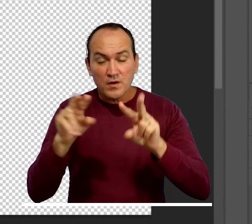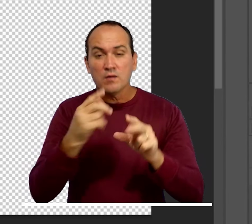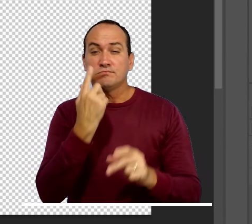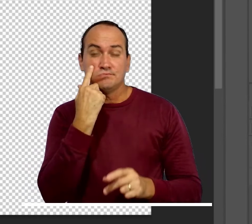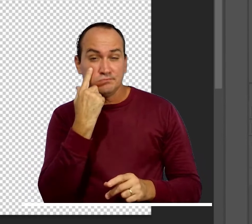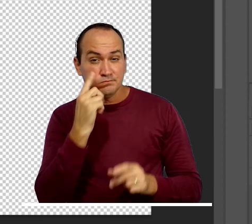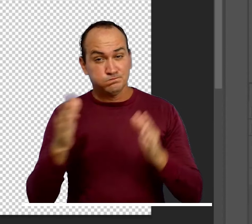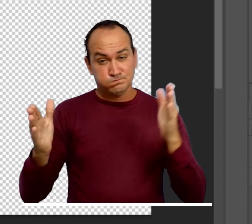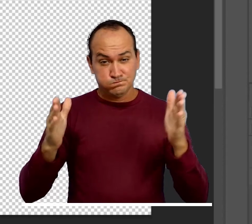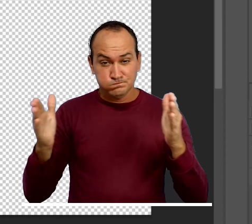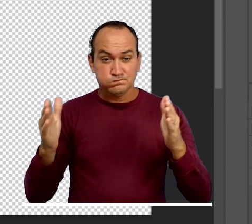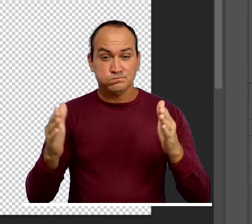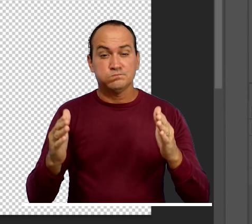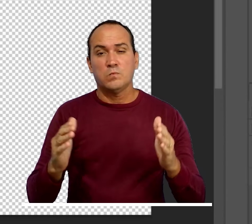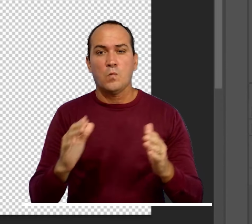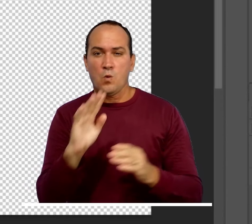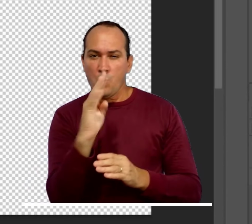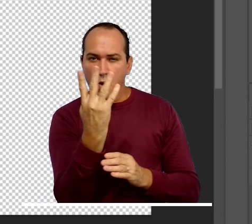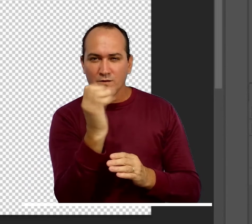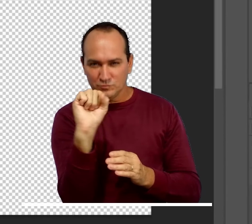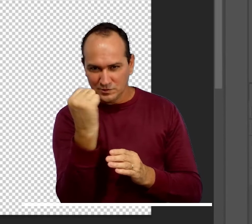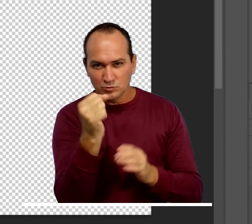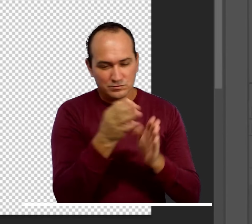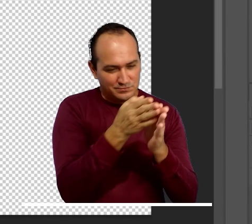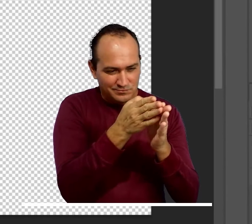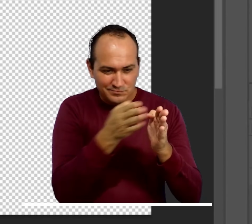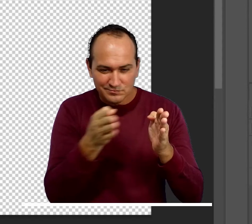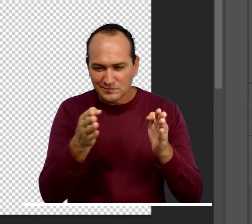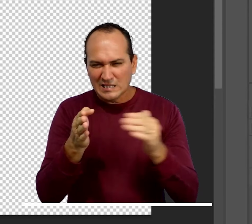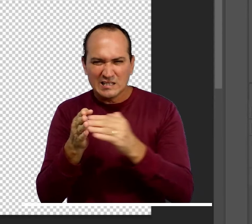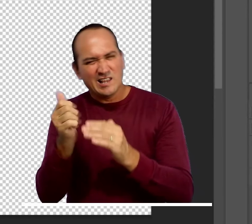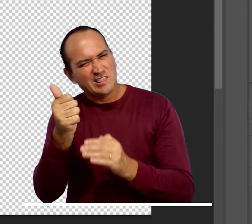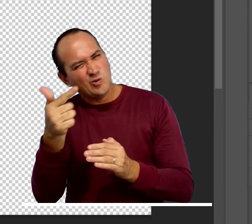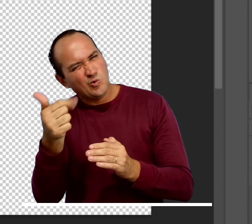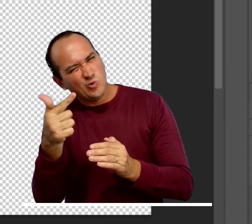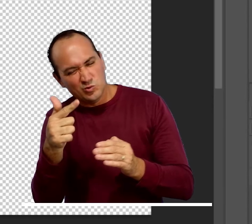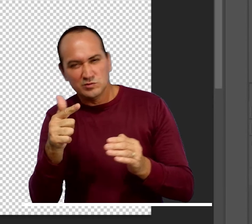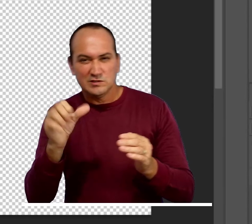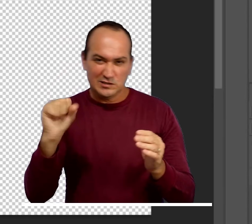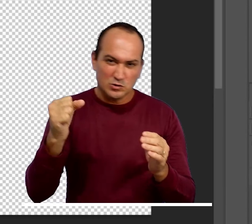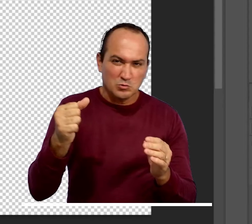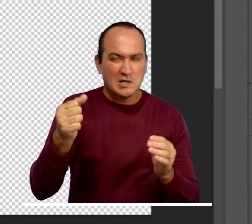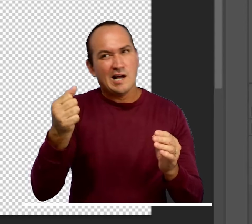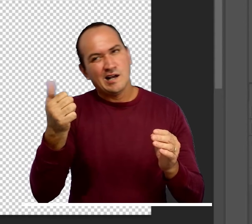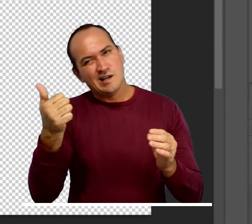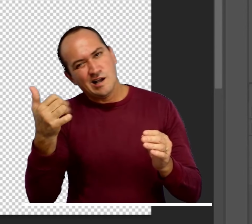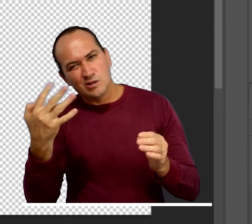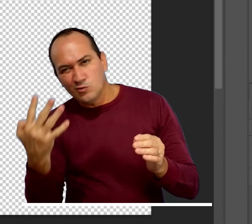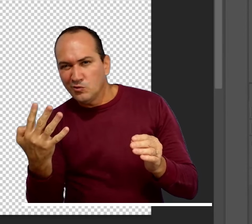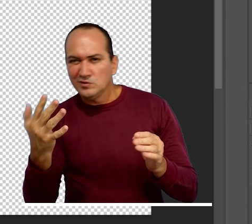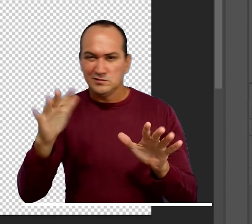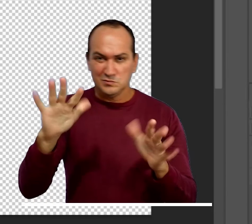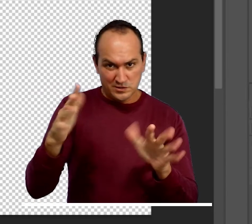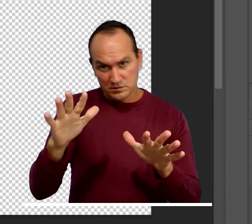entre o 4 segundos, por exemplo, até 12 segundos, 14 segundos mais ou